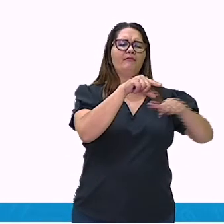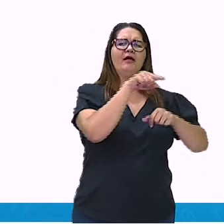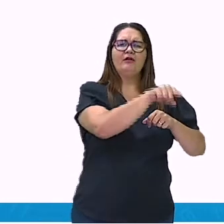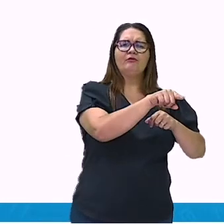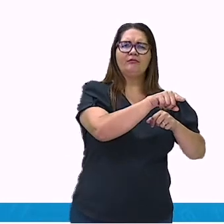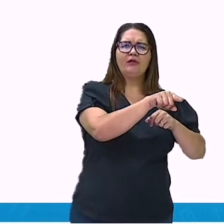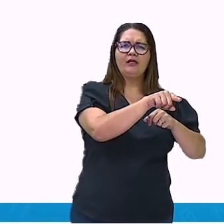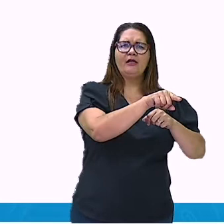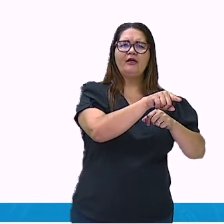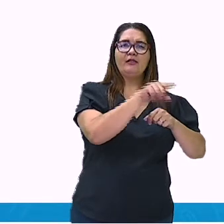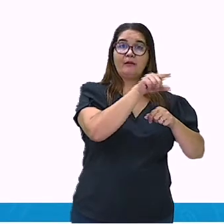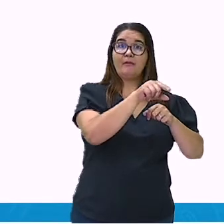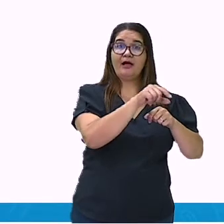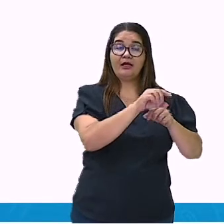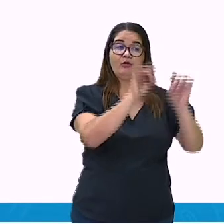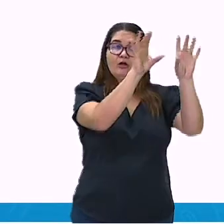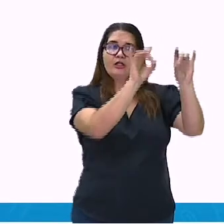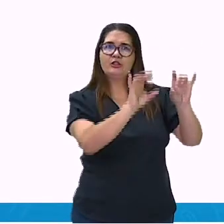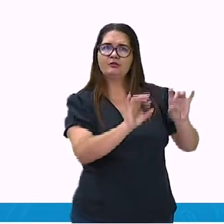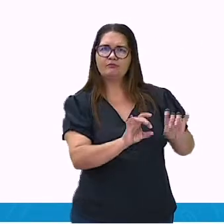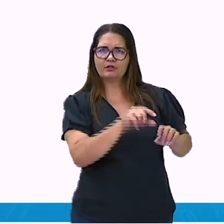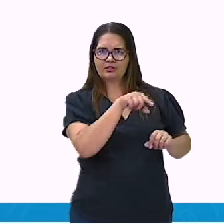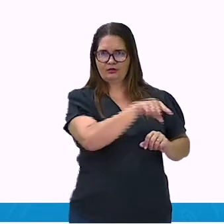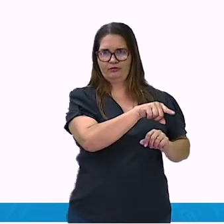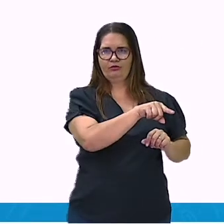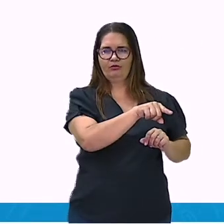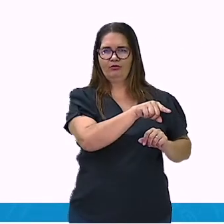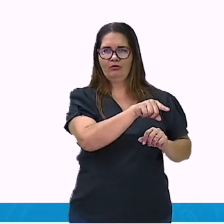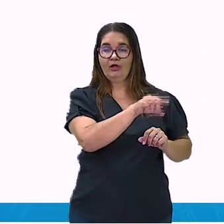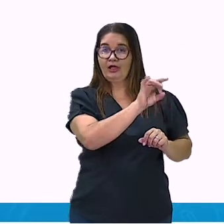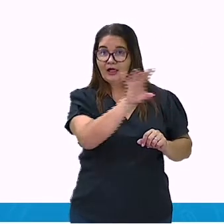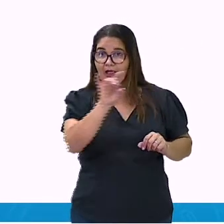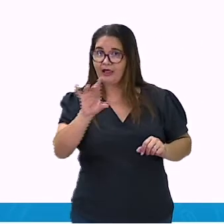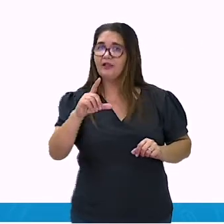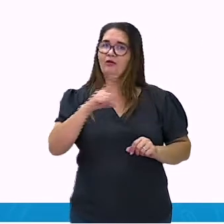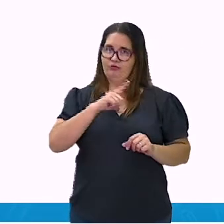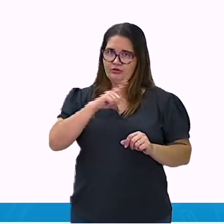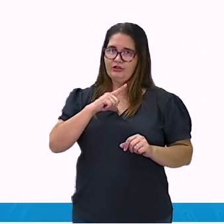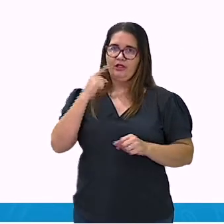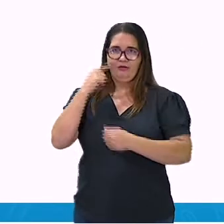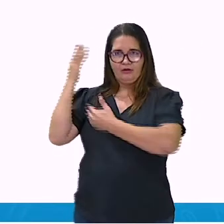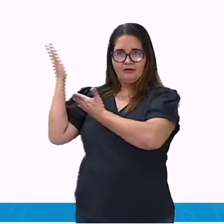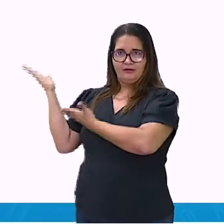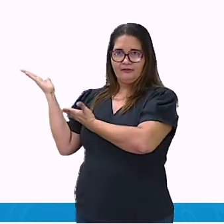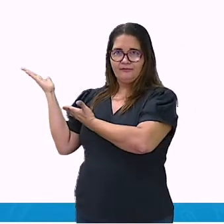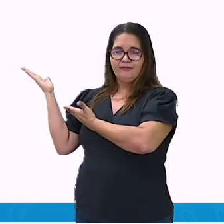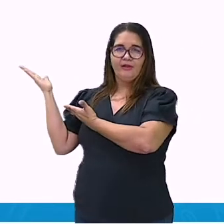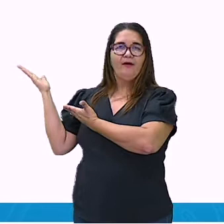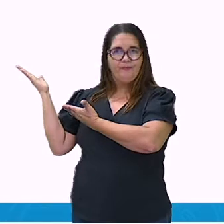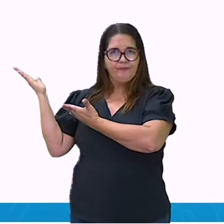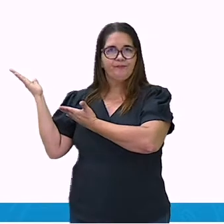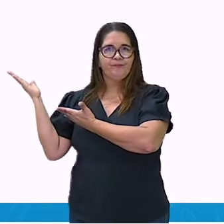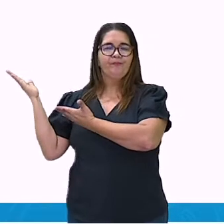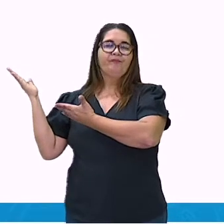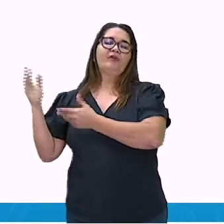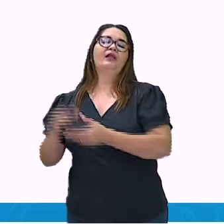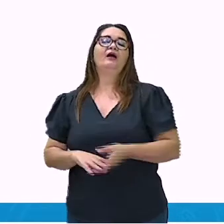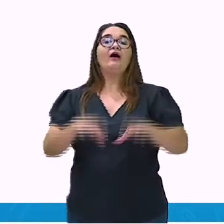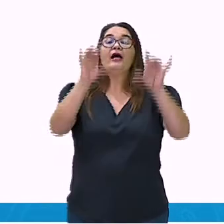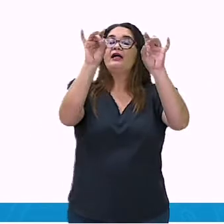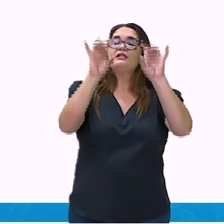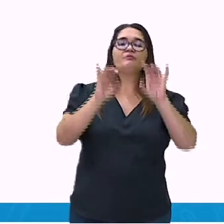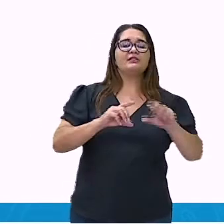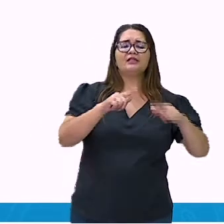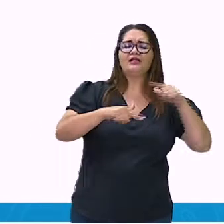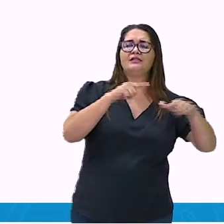ou não seja um expert, ele é treinado para aquilo. Então, cada um tinha a sua tarefa